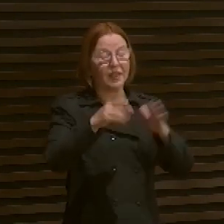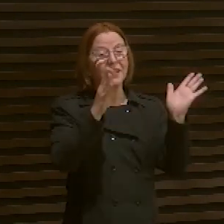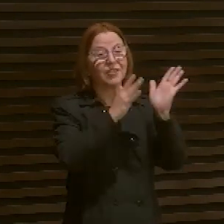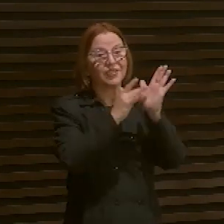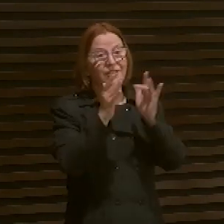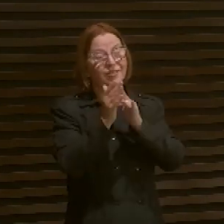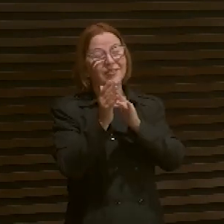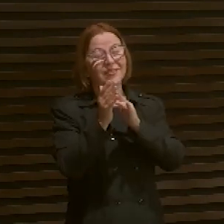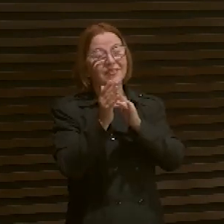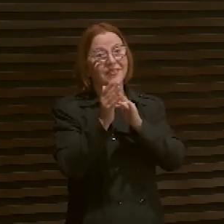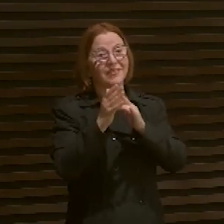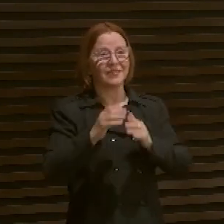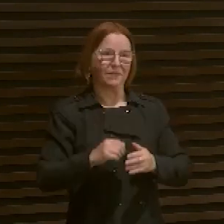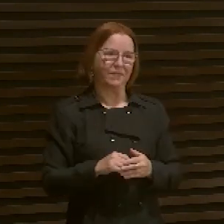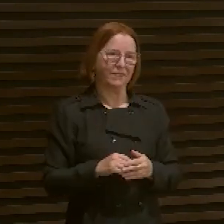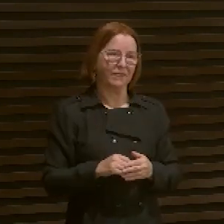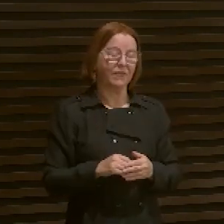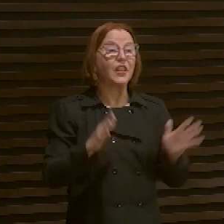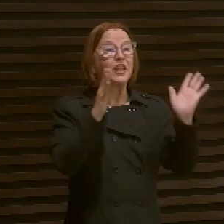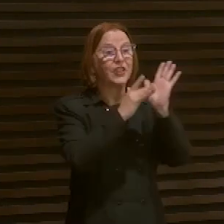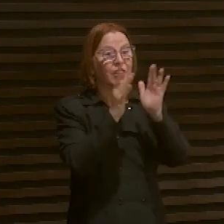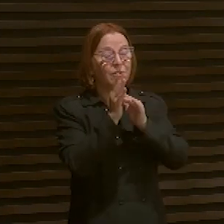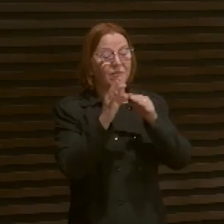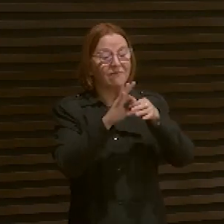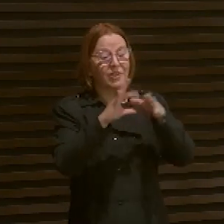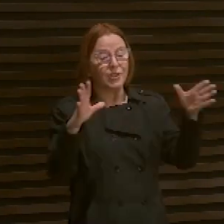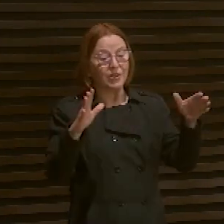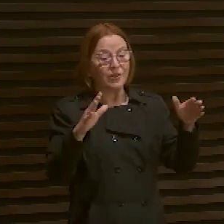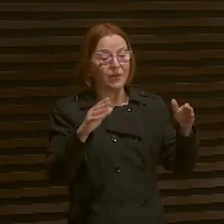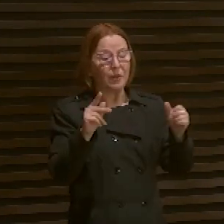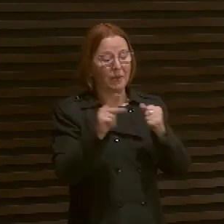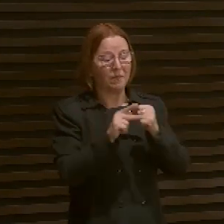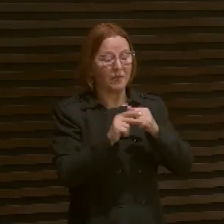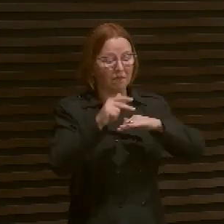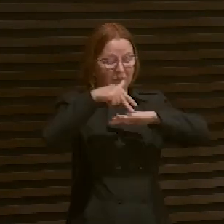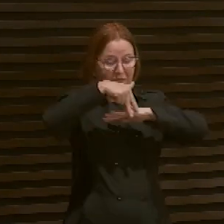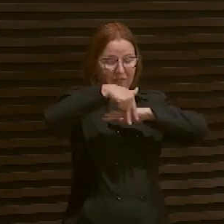Jesus. Foi Jesus que deixou Pedro afundar.